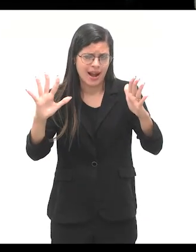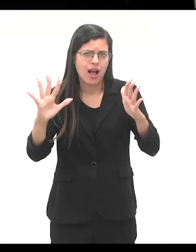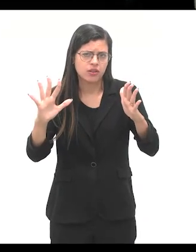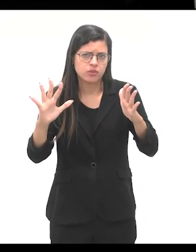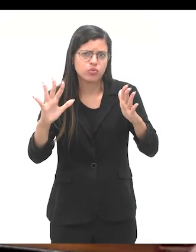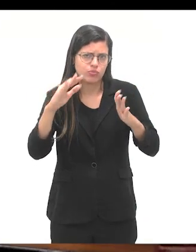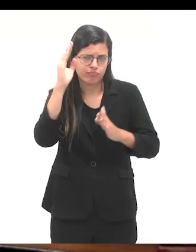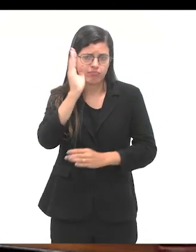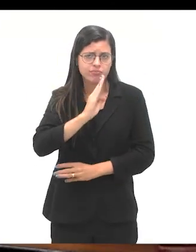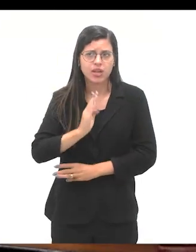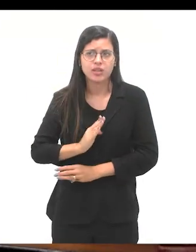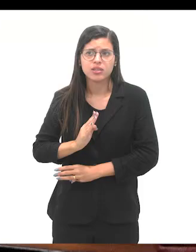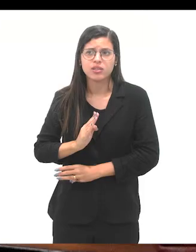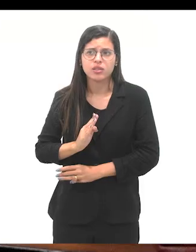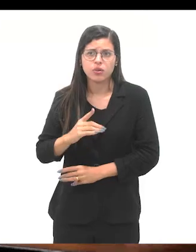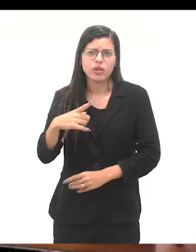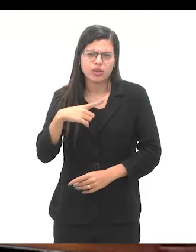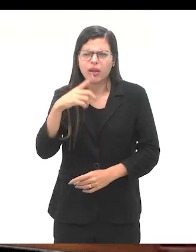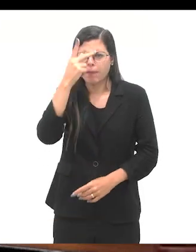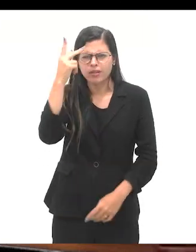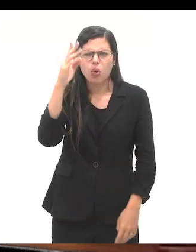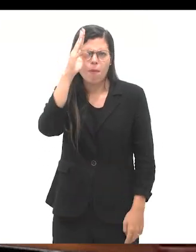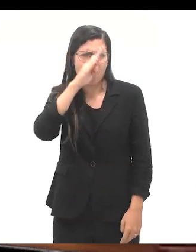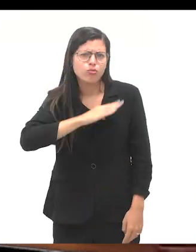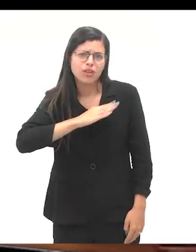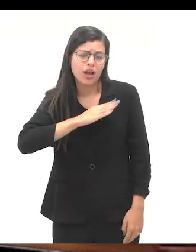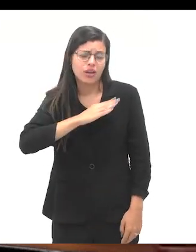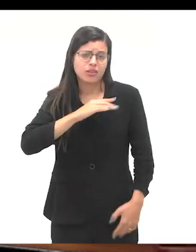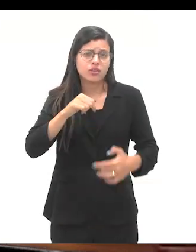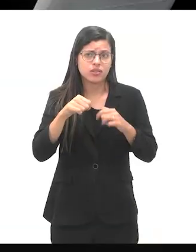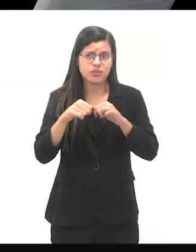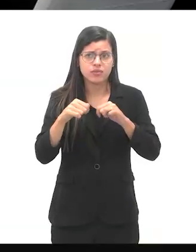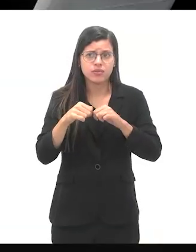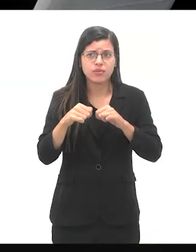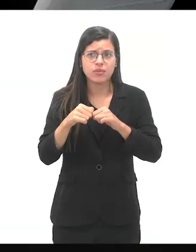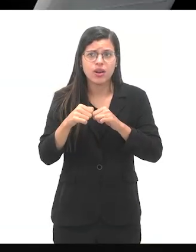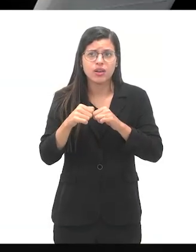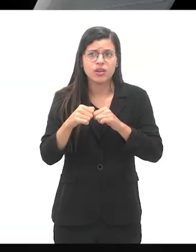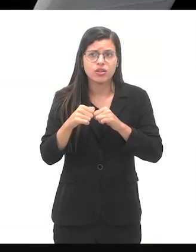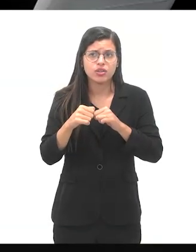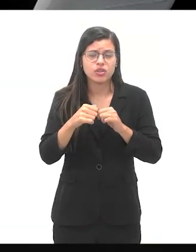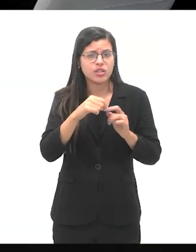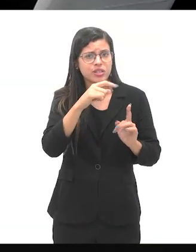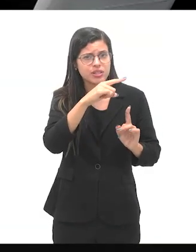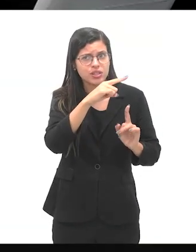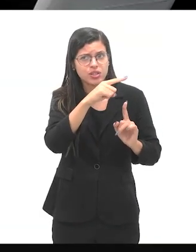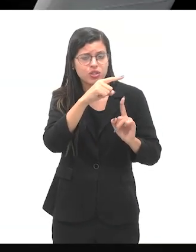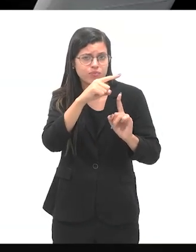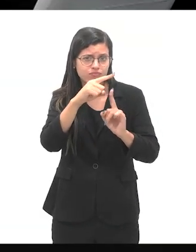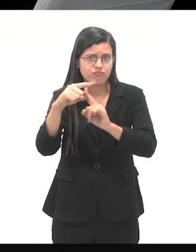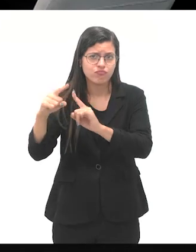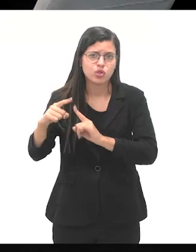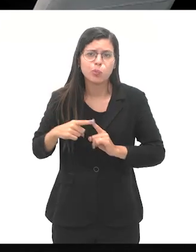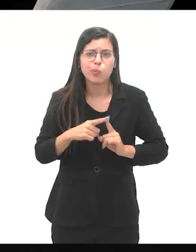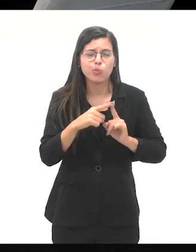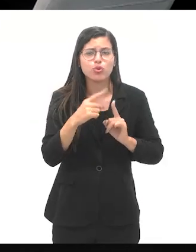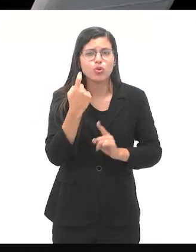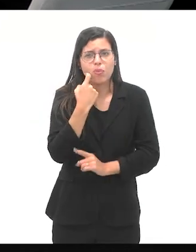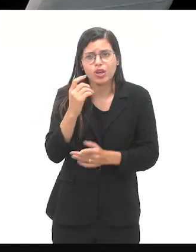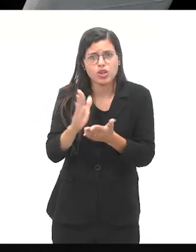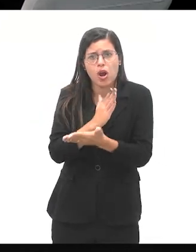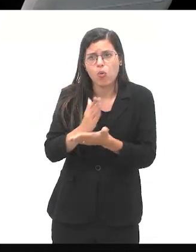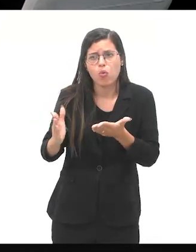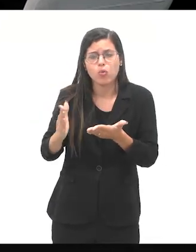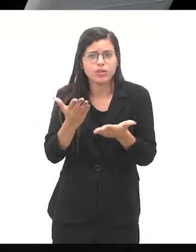e sem nenhum, muitas das vezes, com muita maldade, que a gente sabe disso, né? E aí acaba colocando as espécies em extinção por